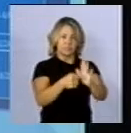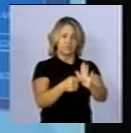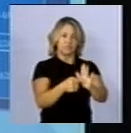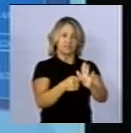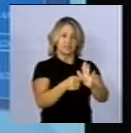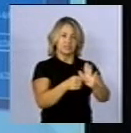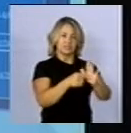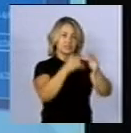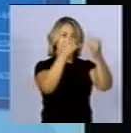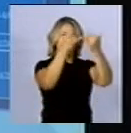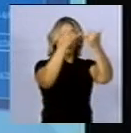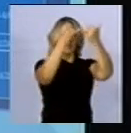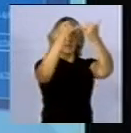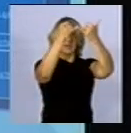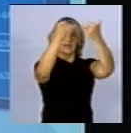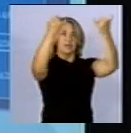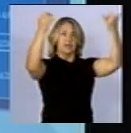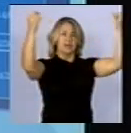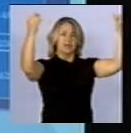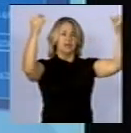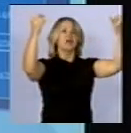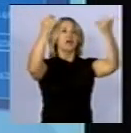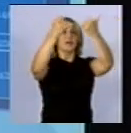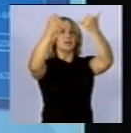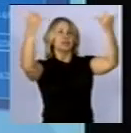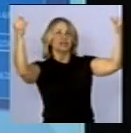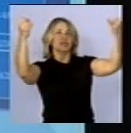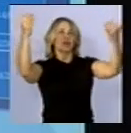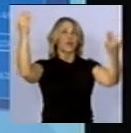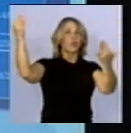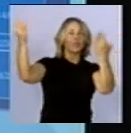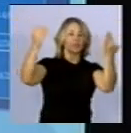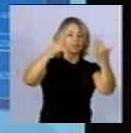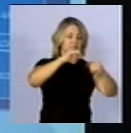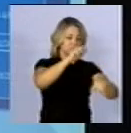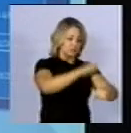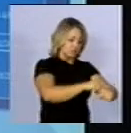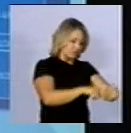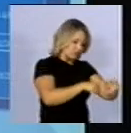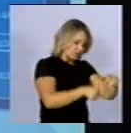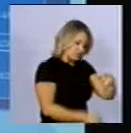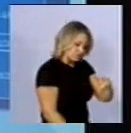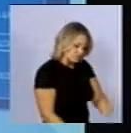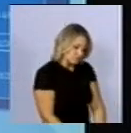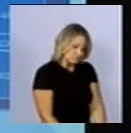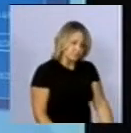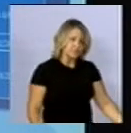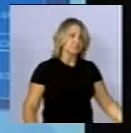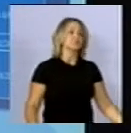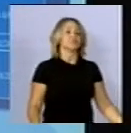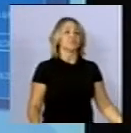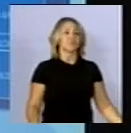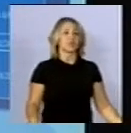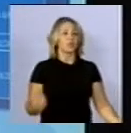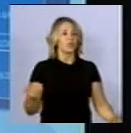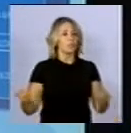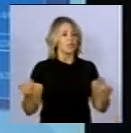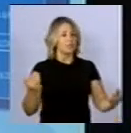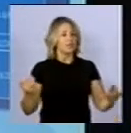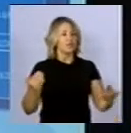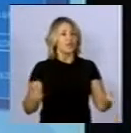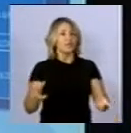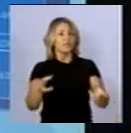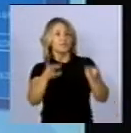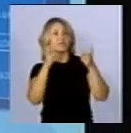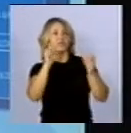a linha a linha enterrada e comparativamente sob a a linha aérea onde nós verificamos que o